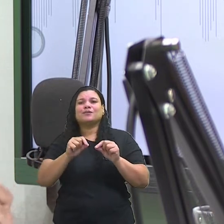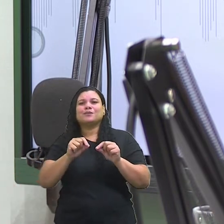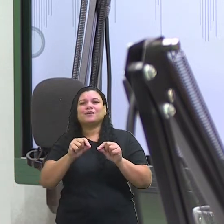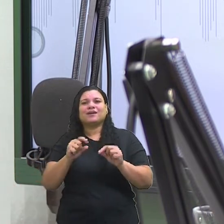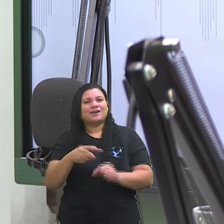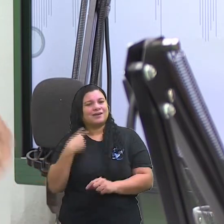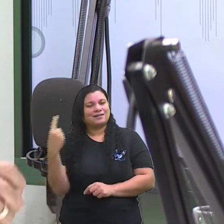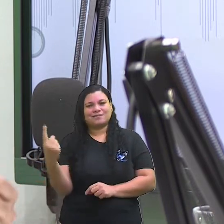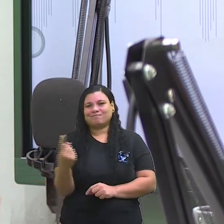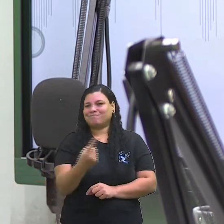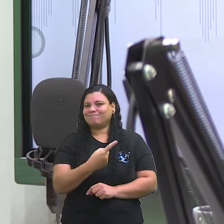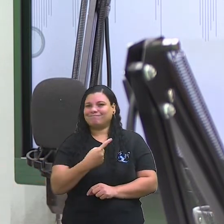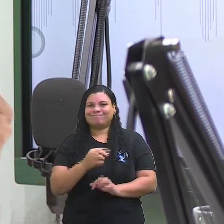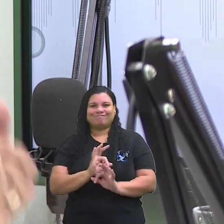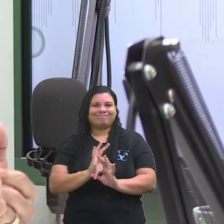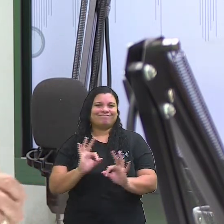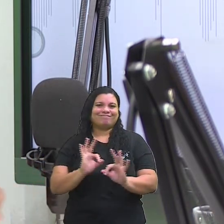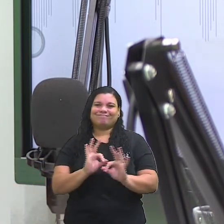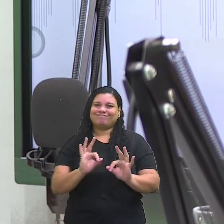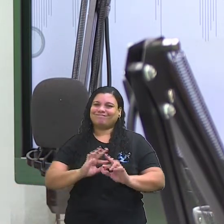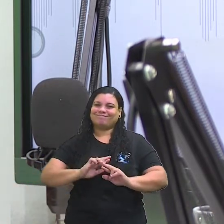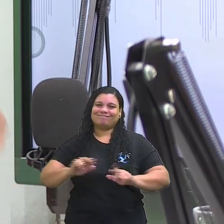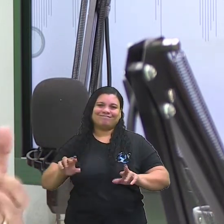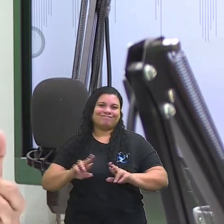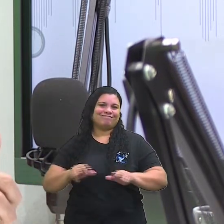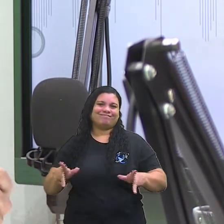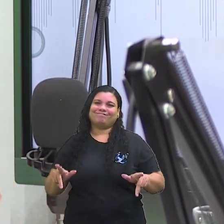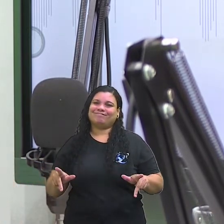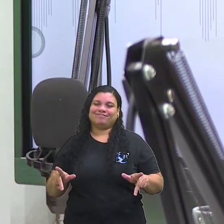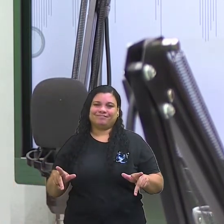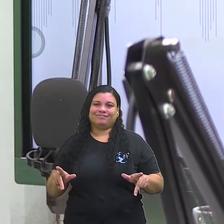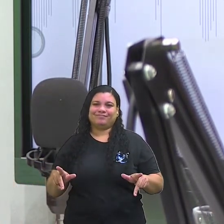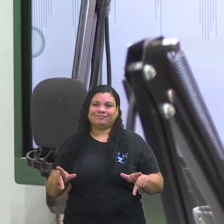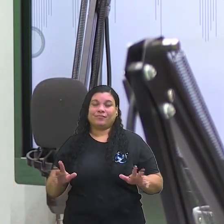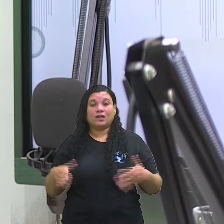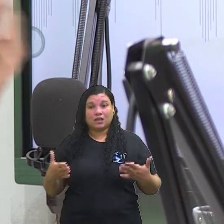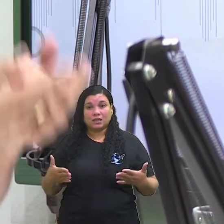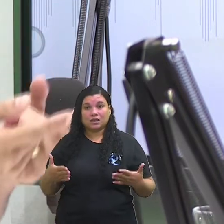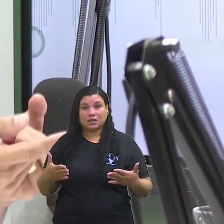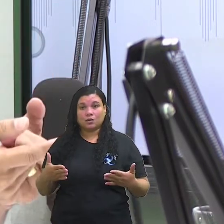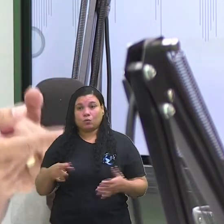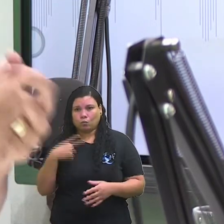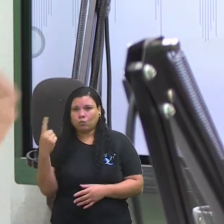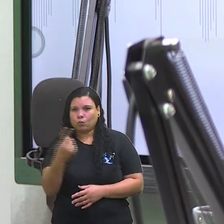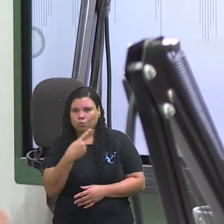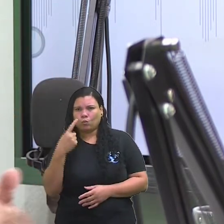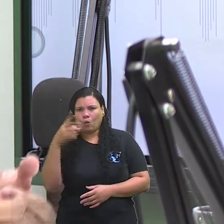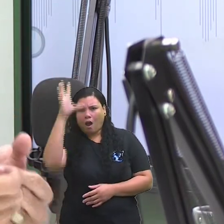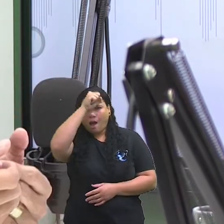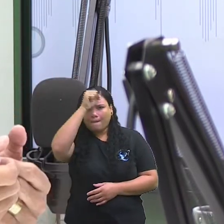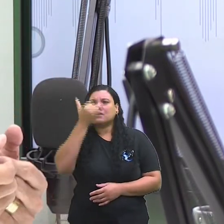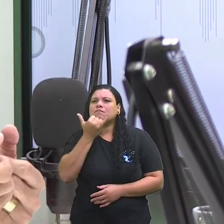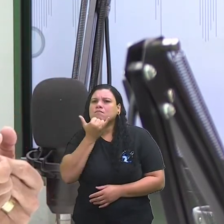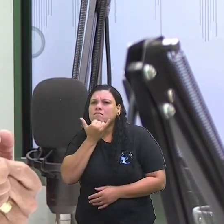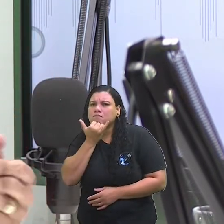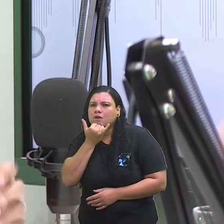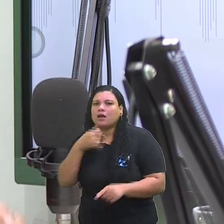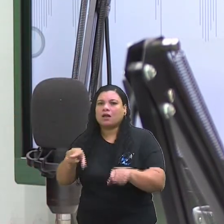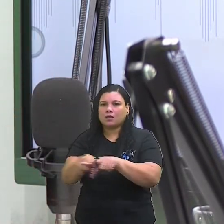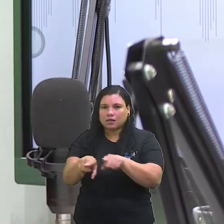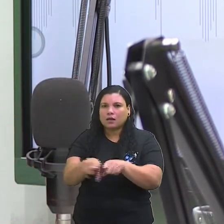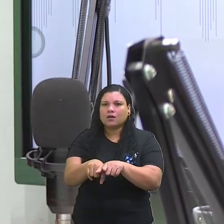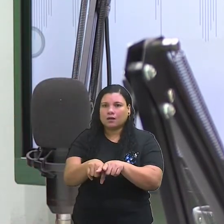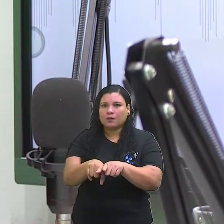me vingar, eu perco o direito de retalhar, eu perco o direito de fazer com o outro tal qual ele me fez.